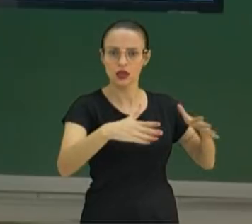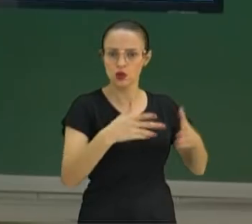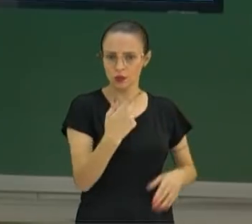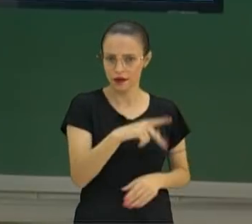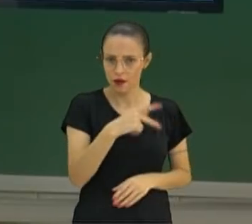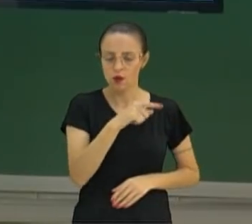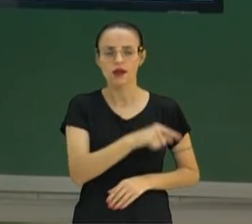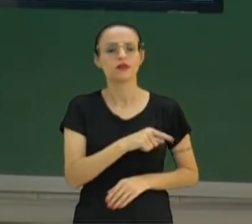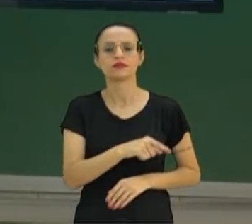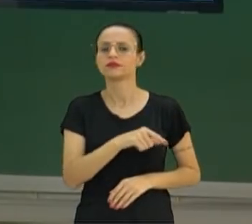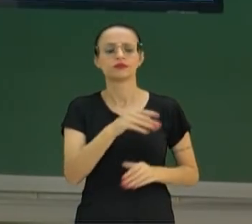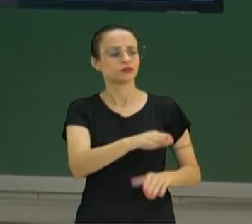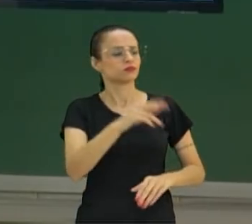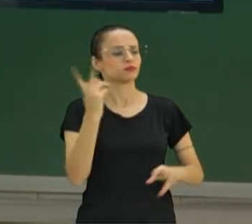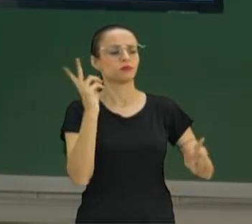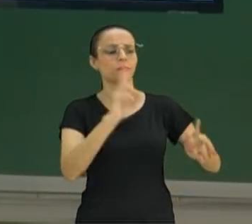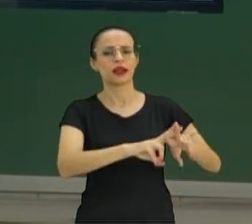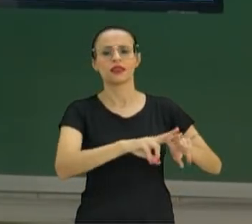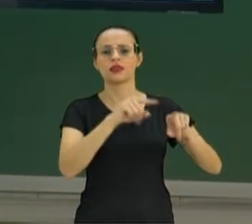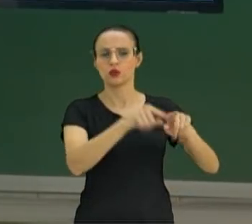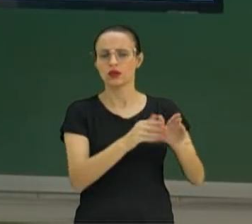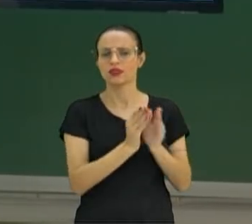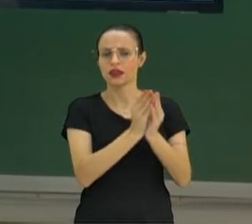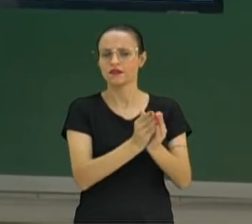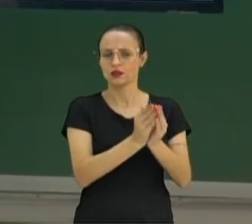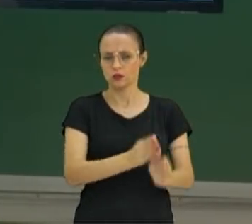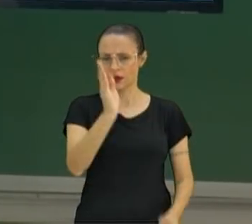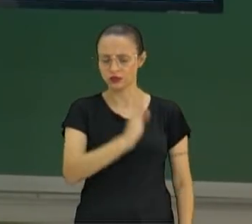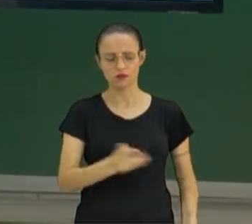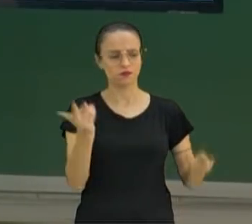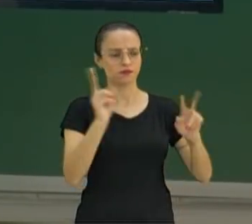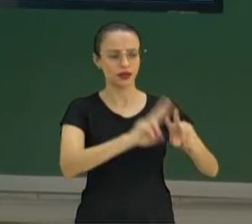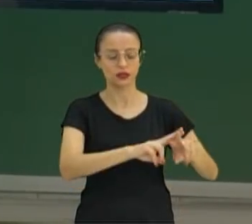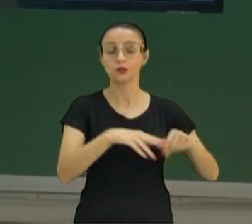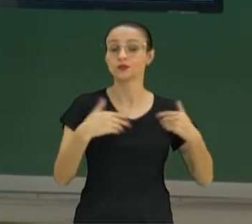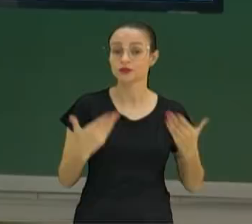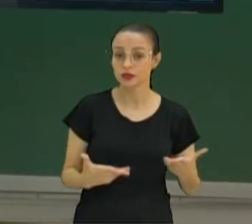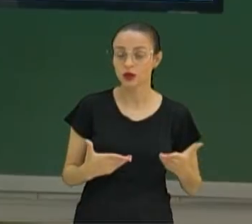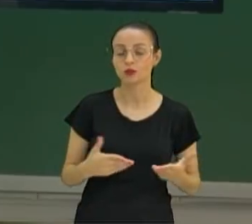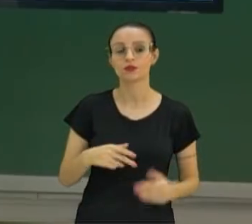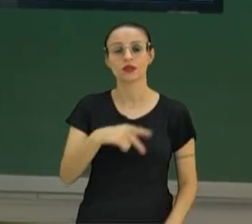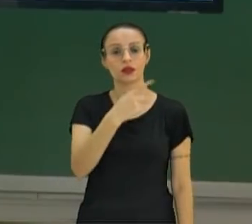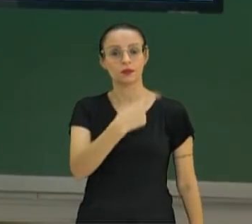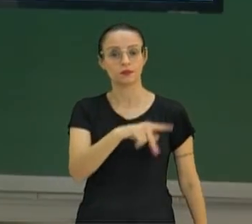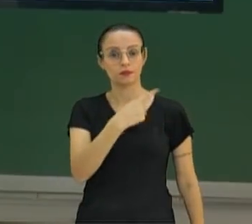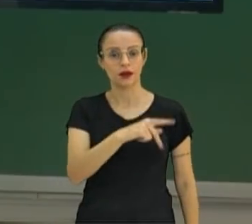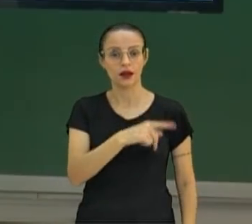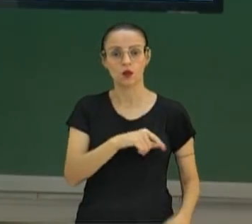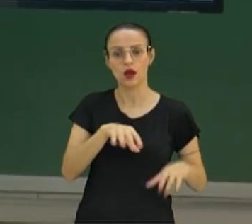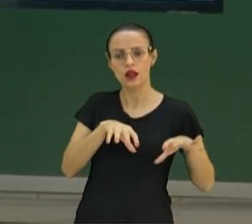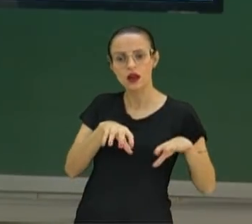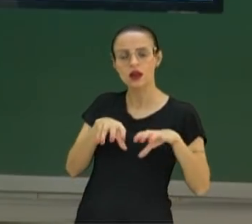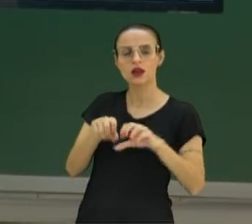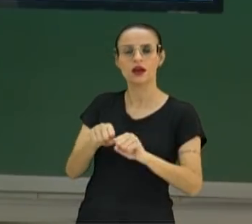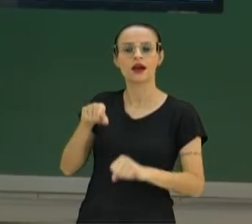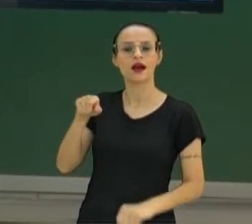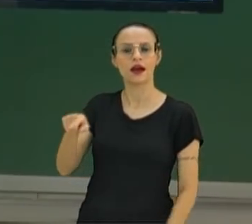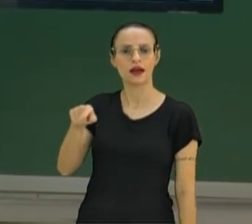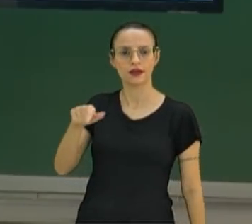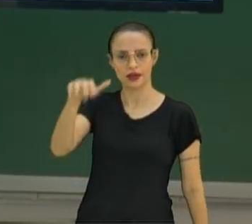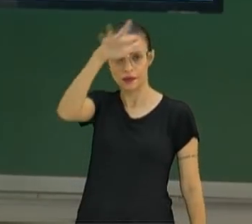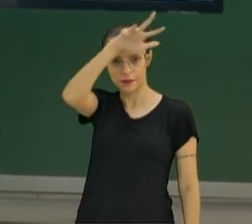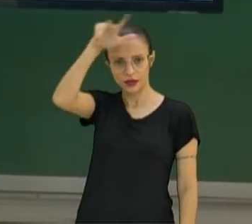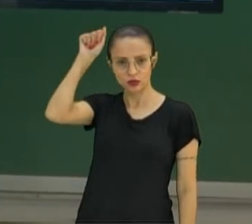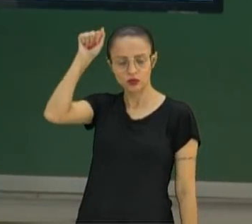os paraguaios foram lá e aprisionaram os nossos navios, né? Houve o avanço paraguaio na província brasileira de Mato Grosso e